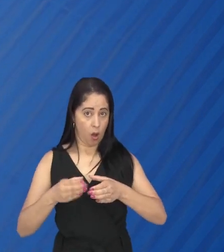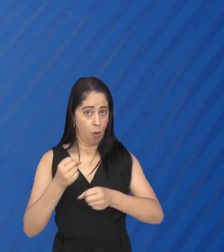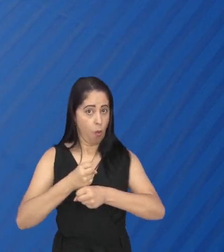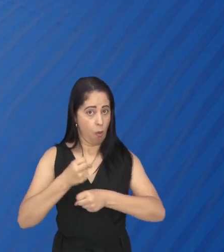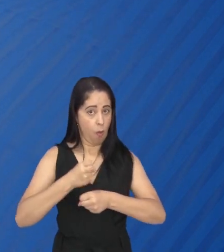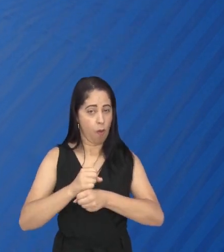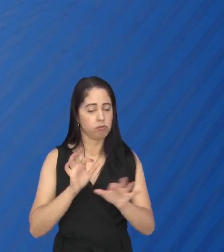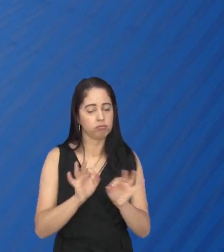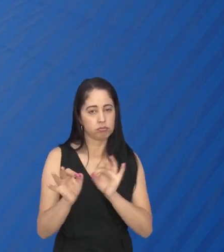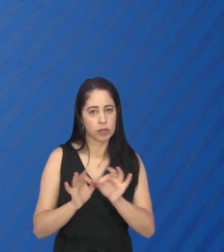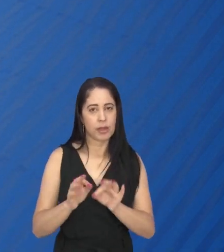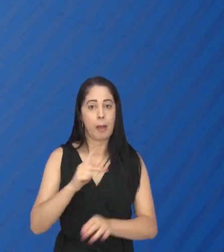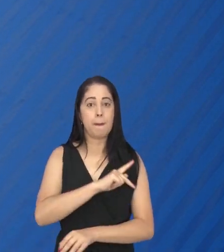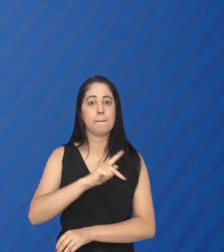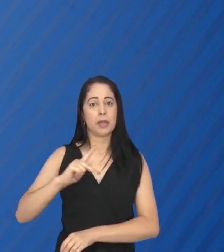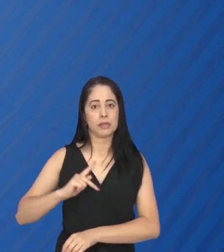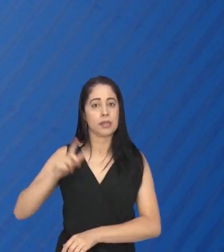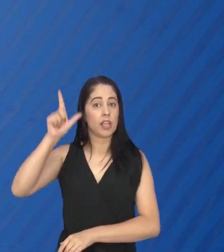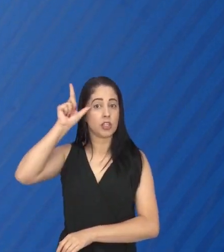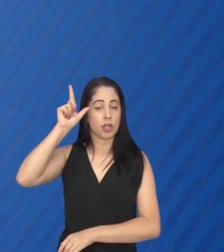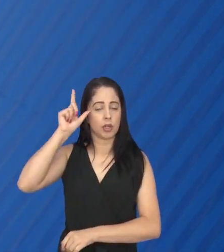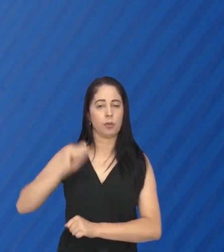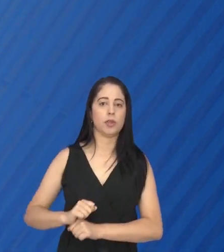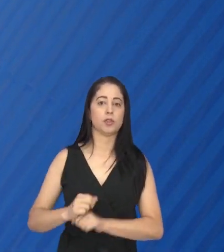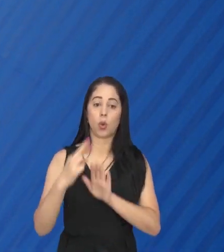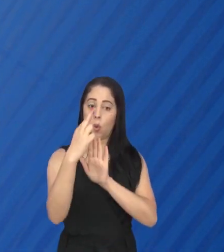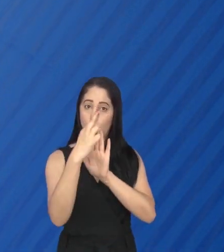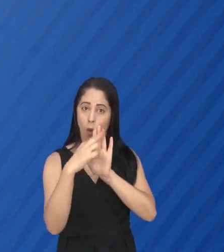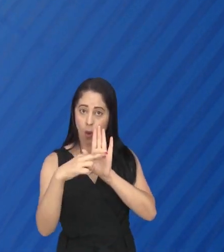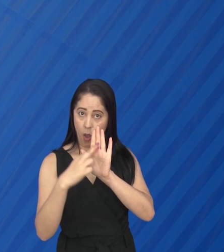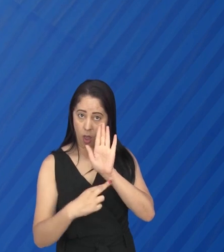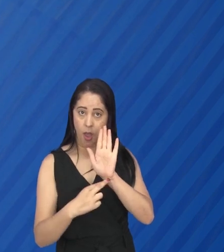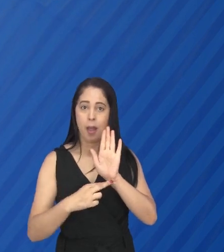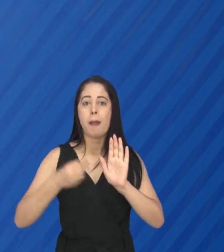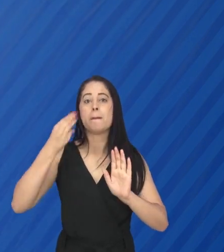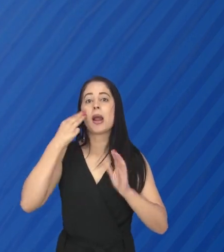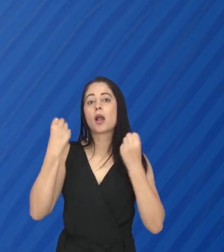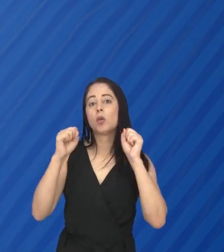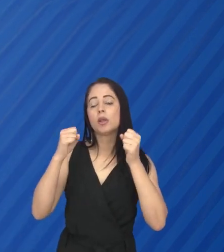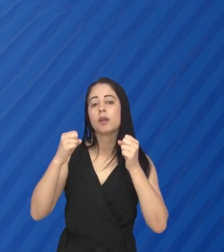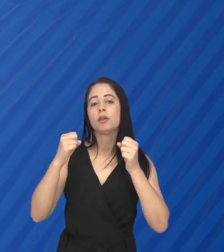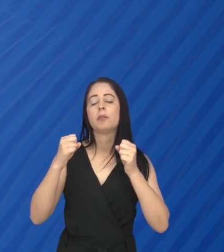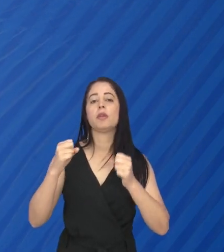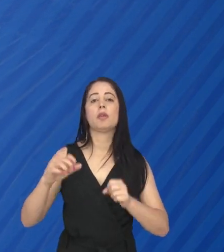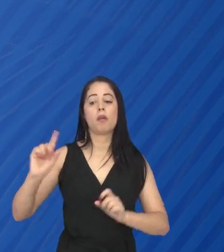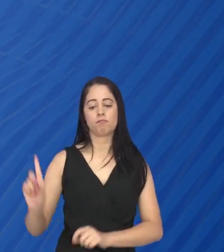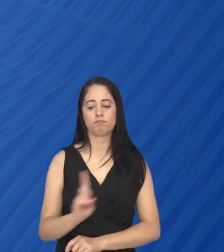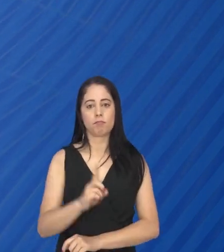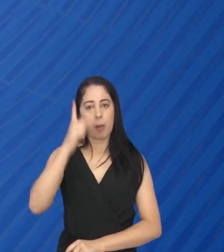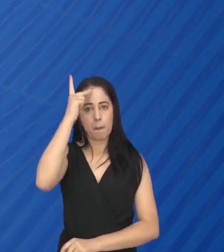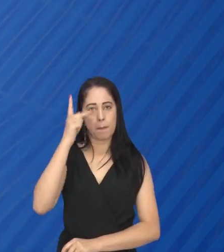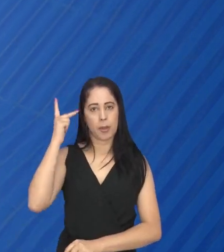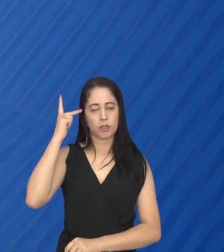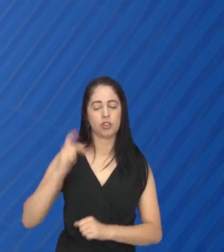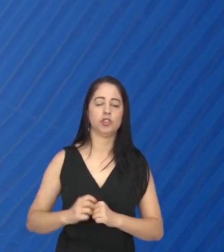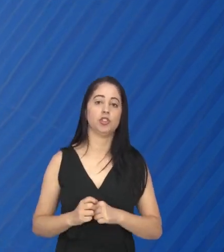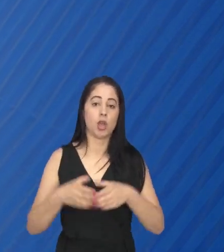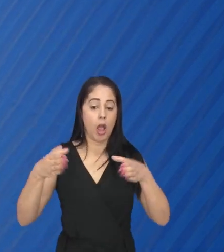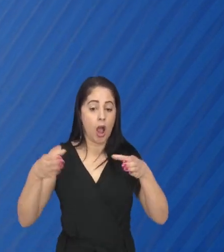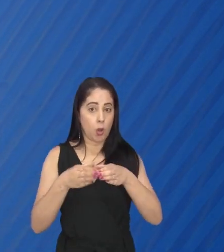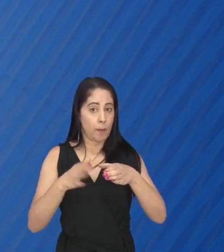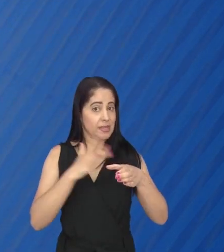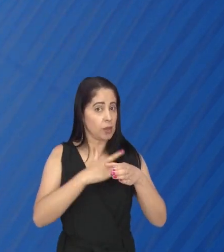Planejamento Urbano, Obras e Transportes, o presidente será Lino Bispo, o relator Marcão da Academia e o membro Fernando